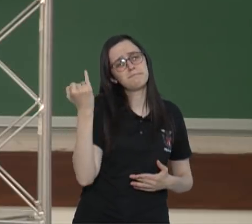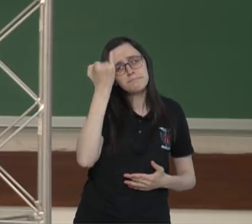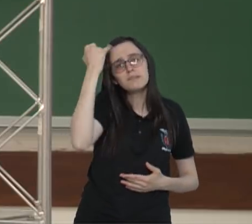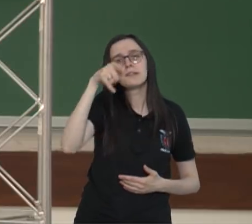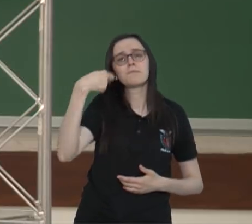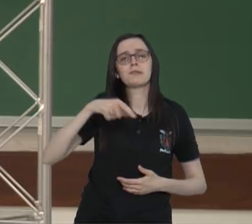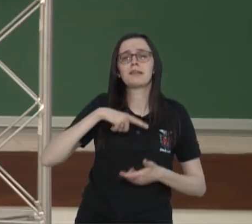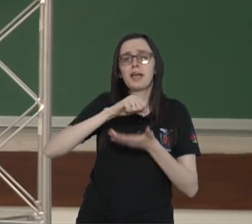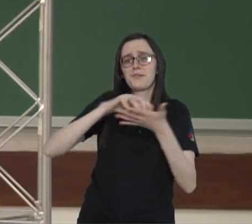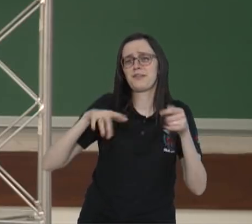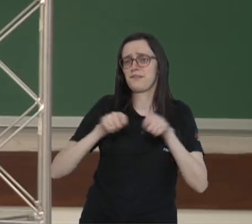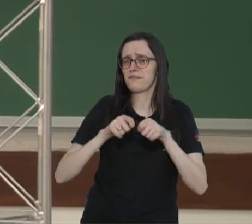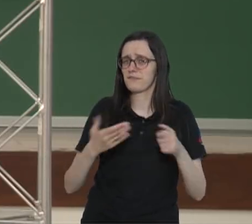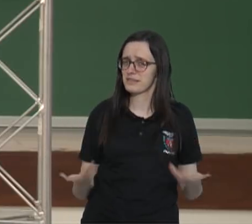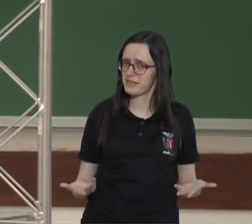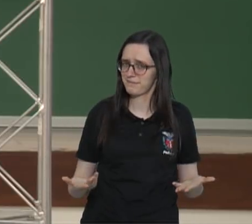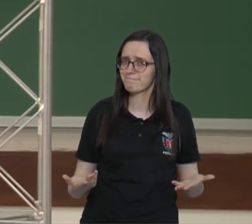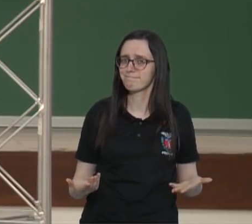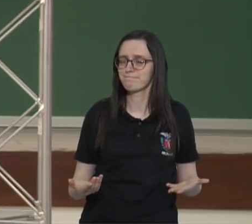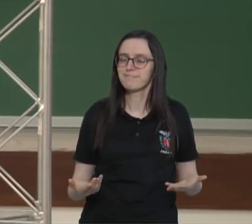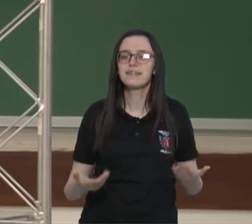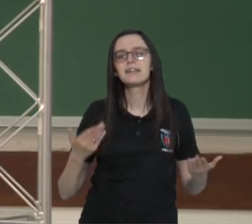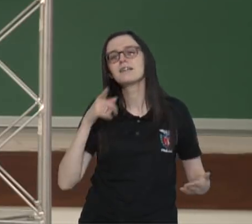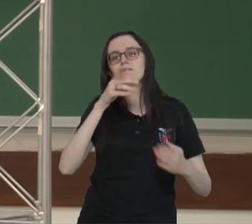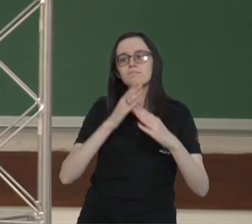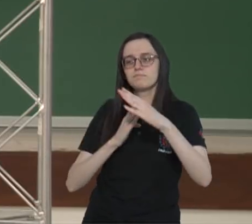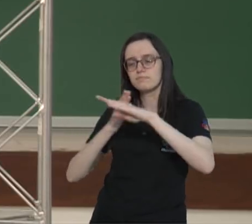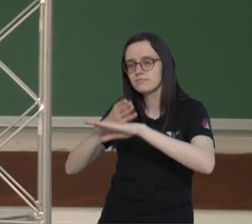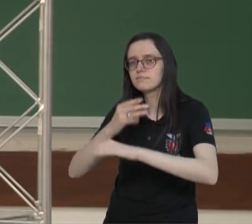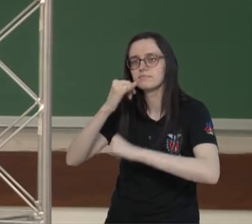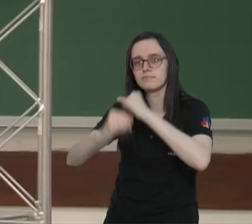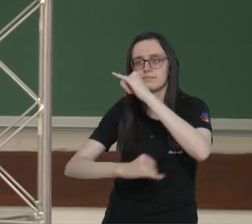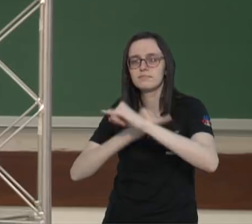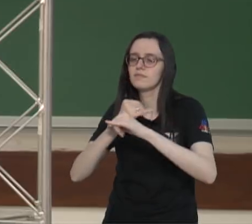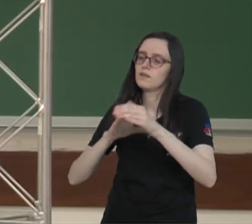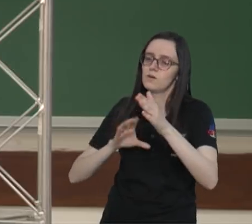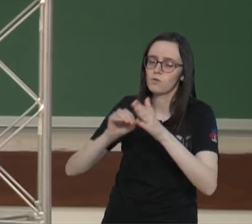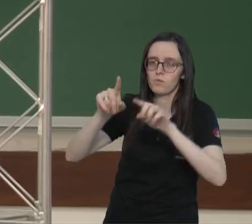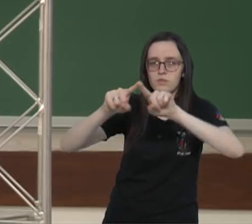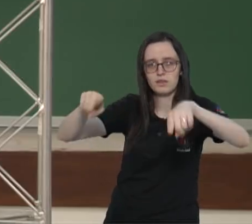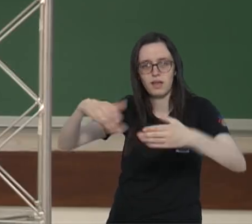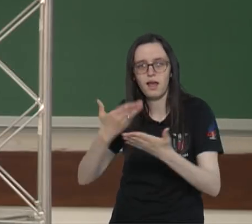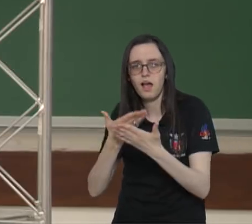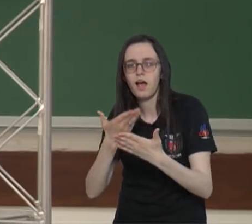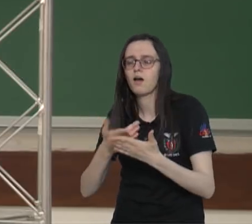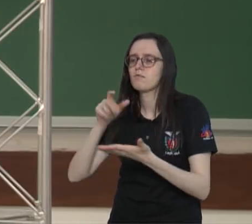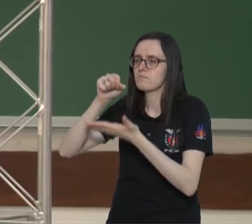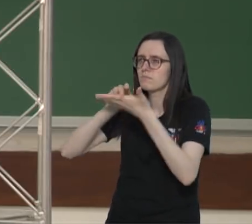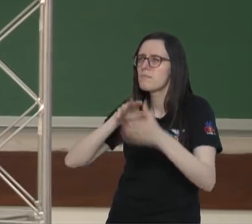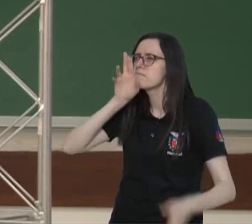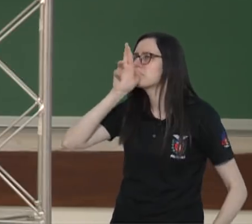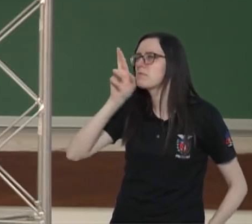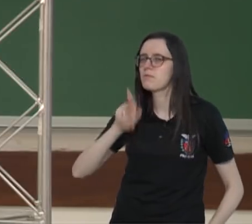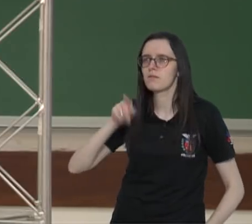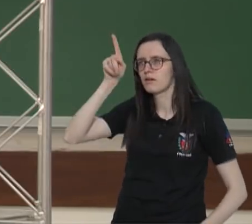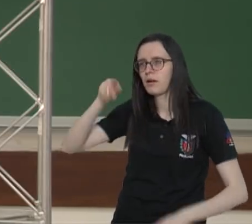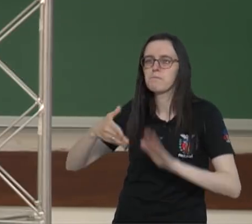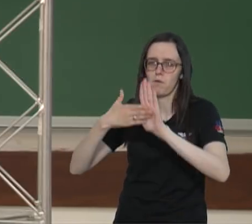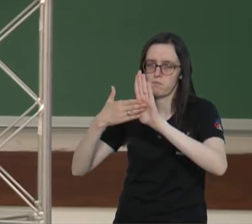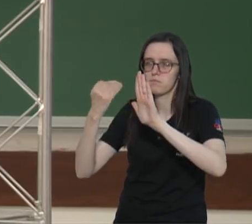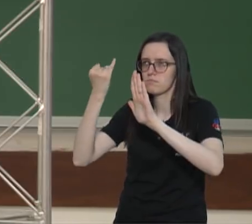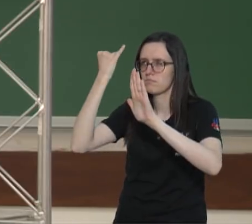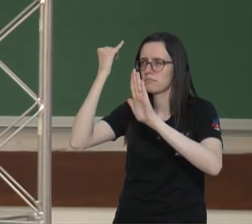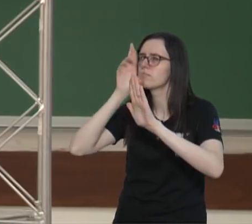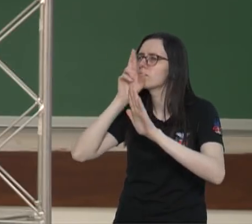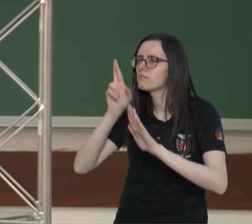exercícios para serem feitos dela, né? Então, vão até a internet, no Classroom, façam os exercícios, as atividades propostas lá referente a essa